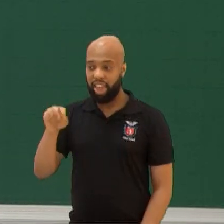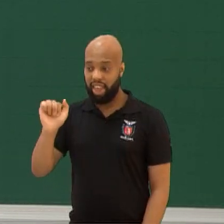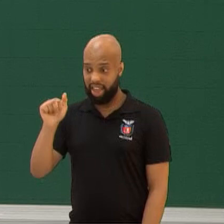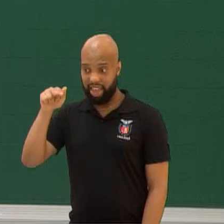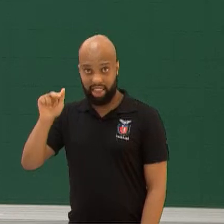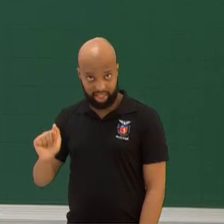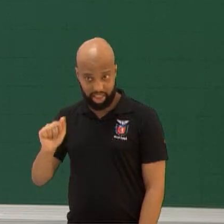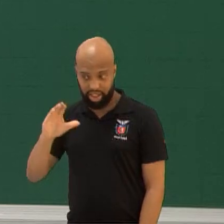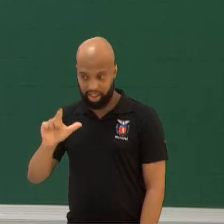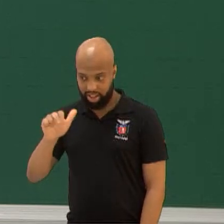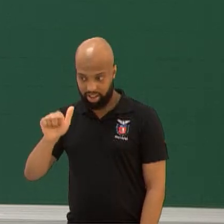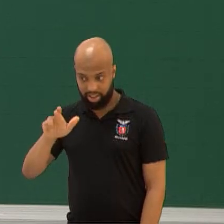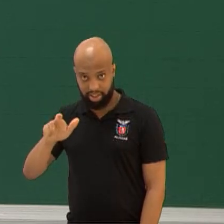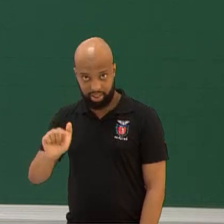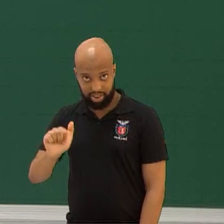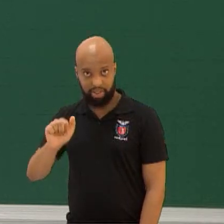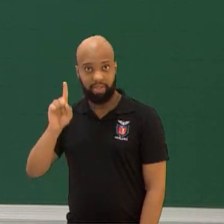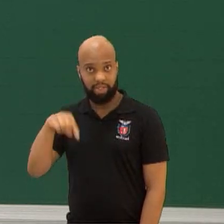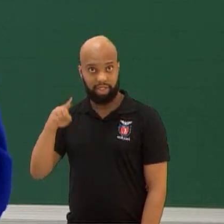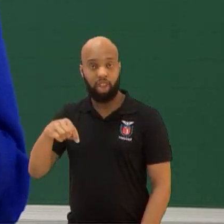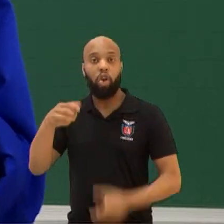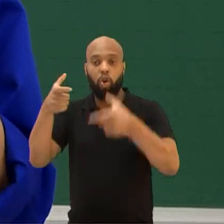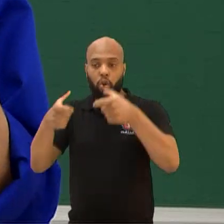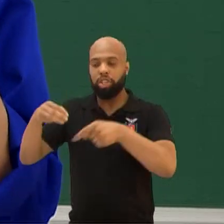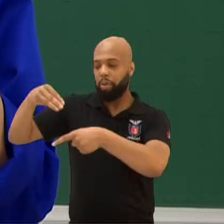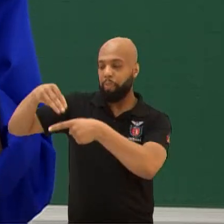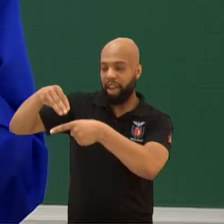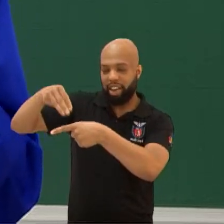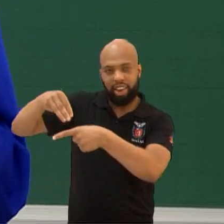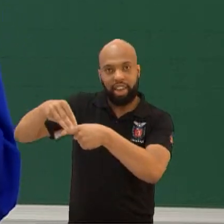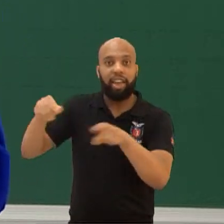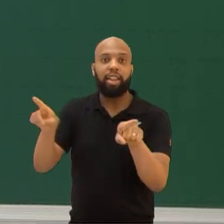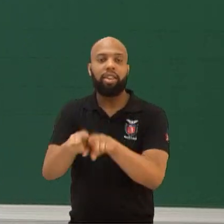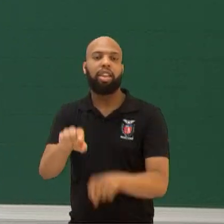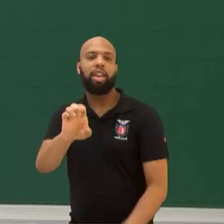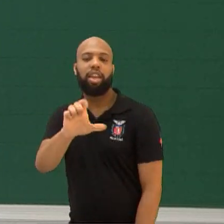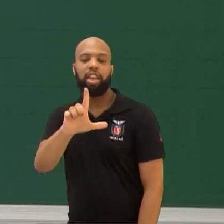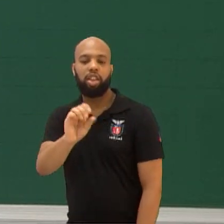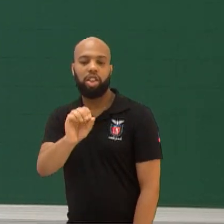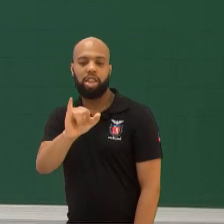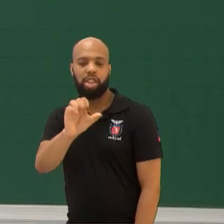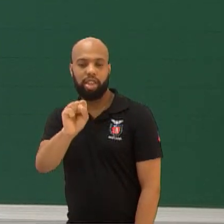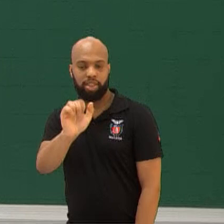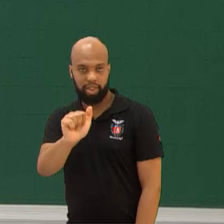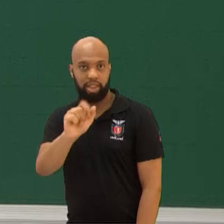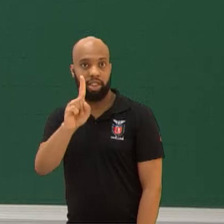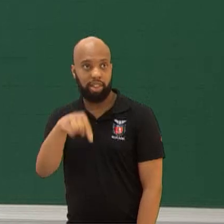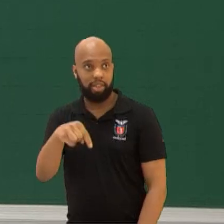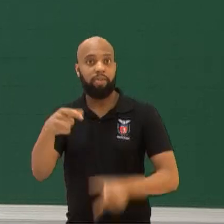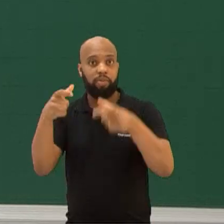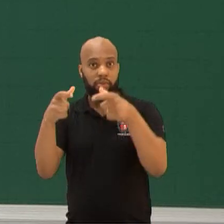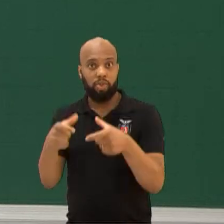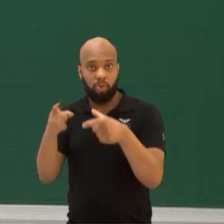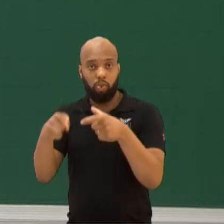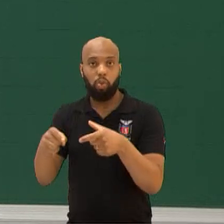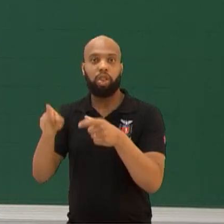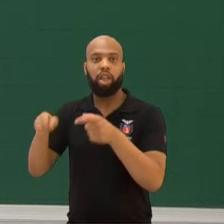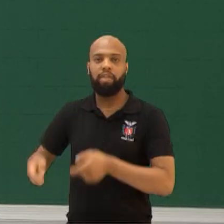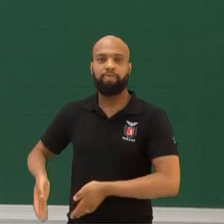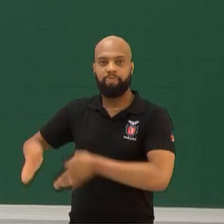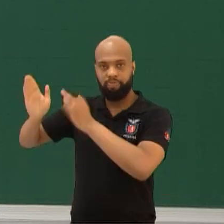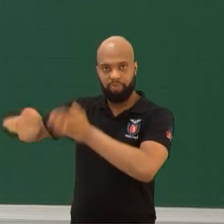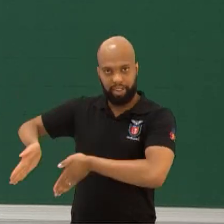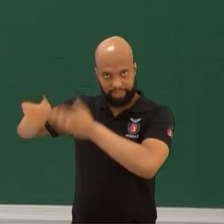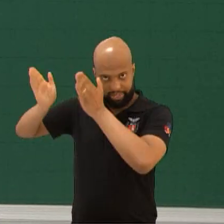Rui Barbosa, Iguatemi, distrito de Maringá. A Heloísa, do Colégio Estadual Professor Anderson Rangel, de Fazenda Rio